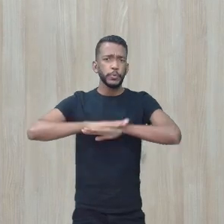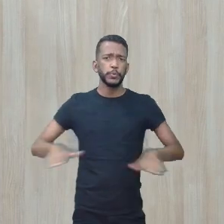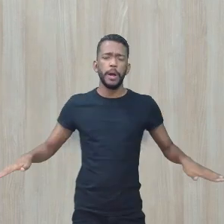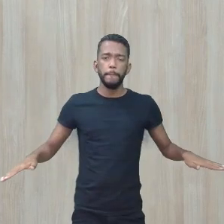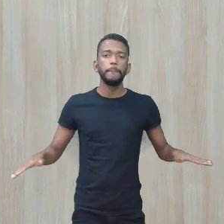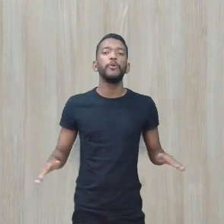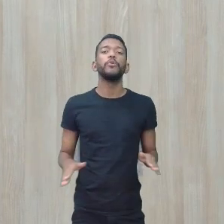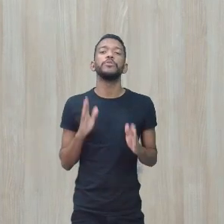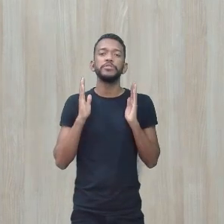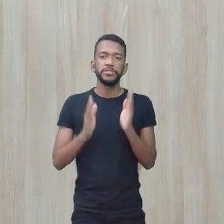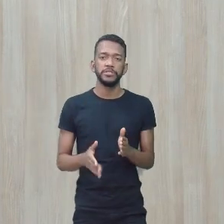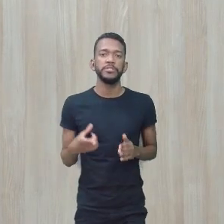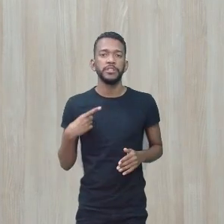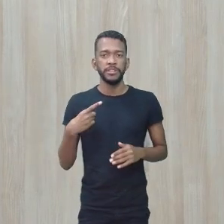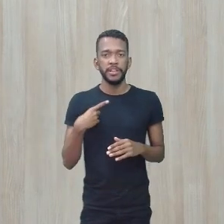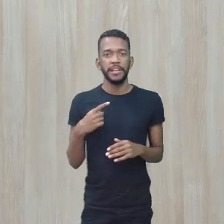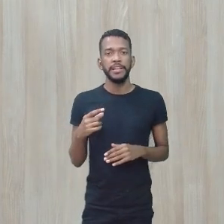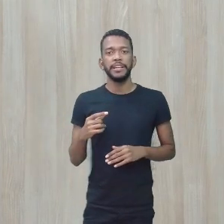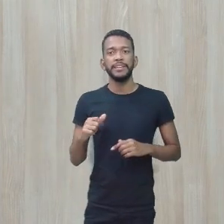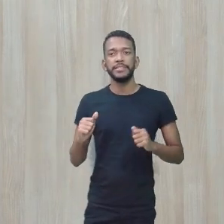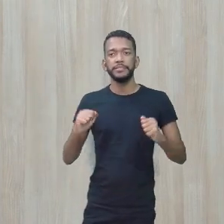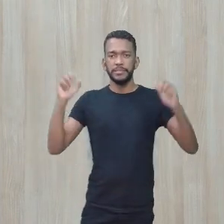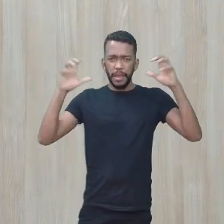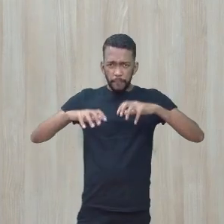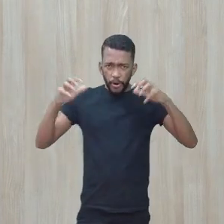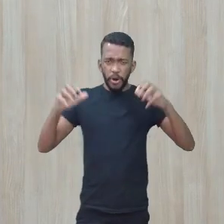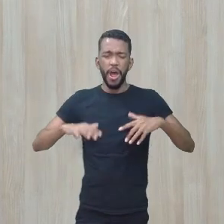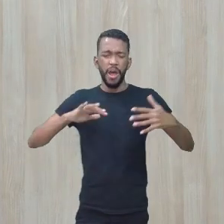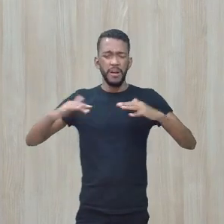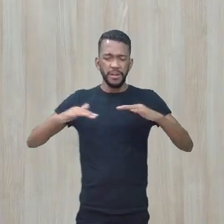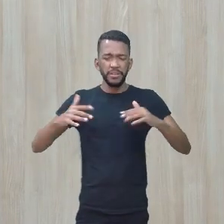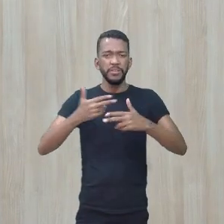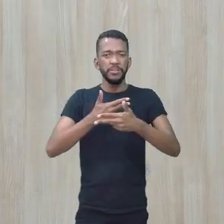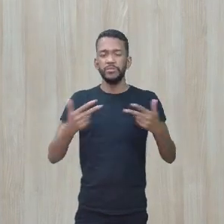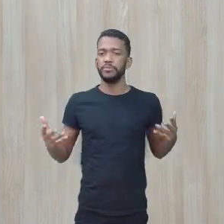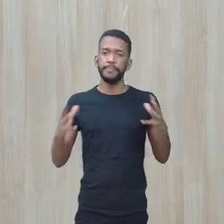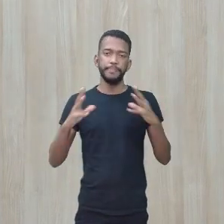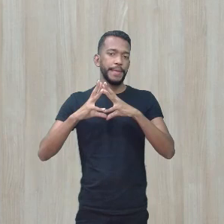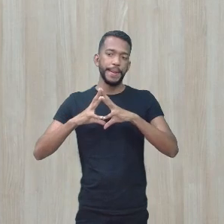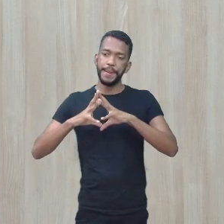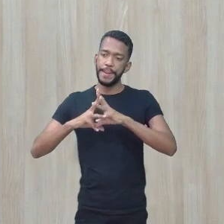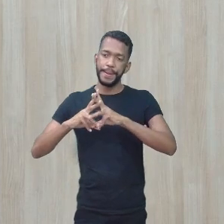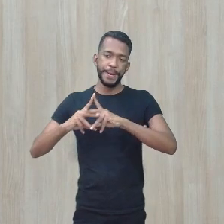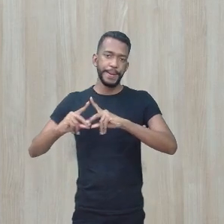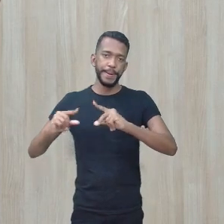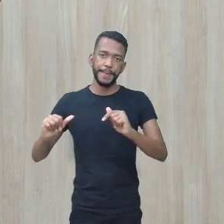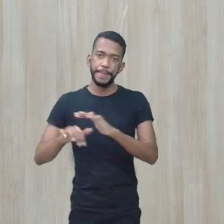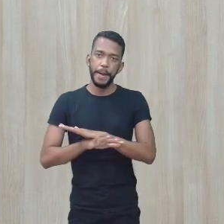depois com os temporais, com terremotos, com tudo, foi tudo